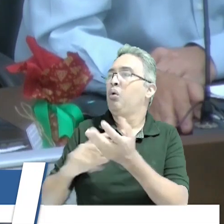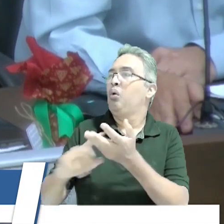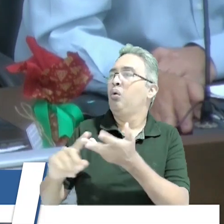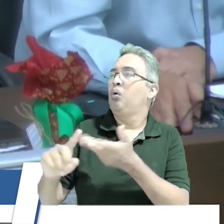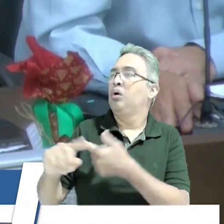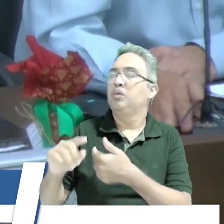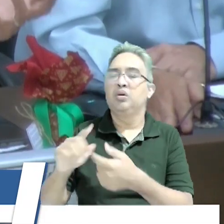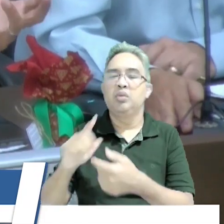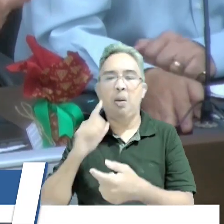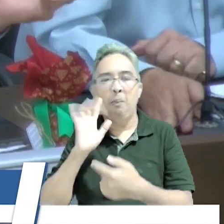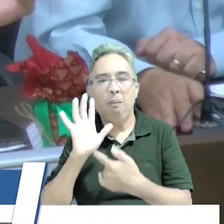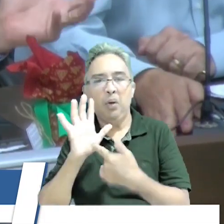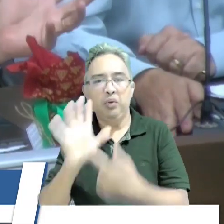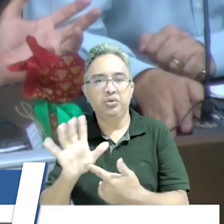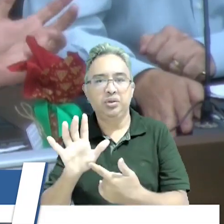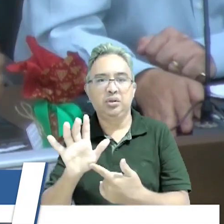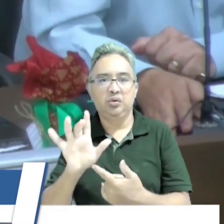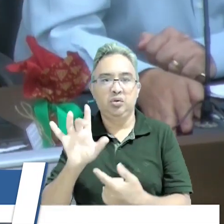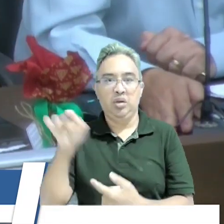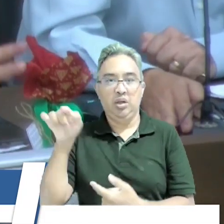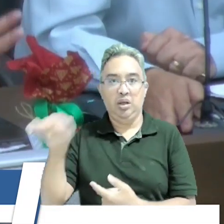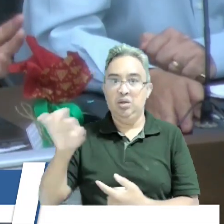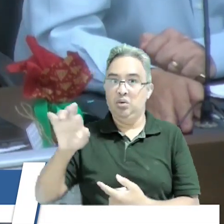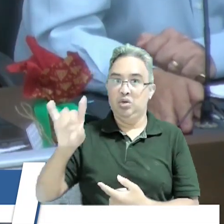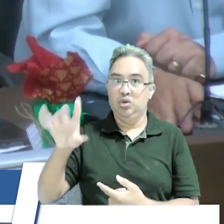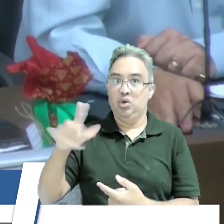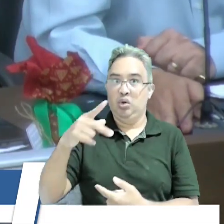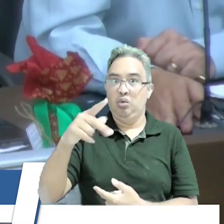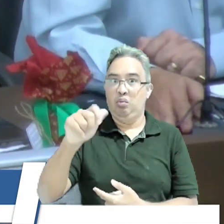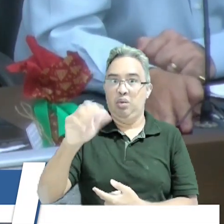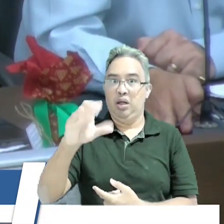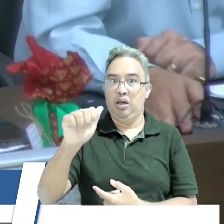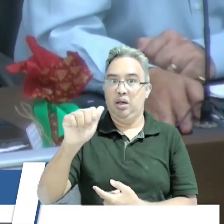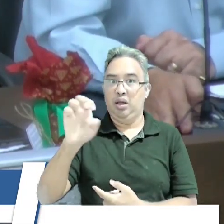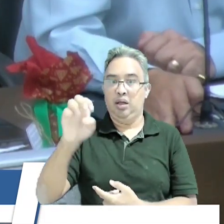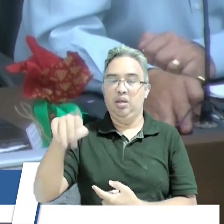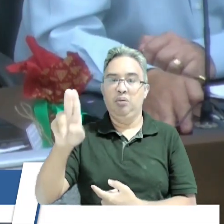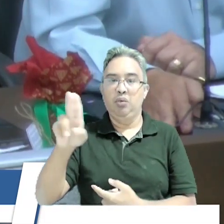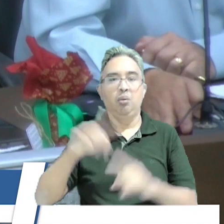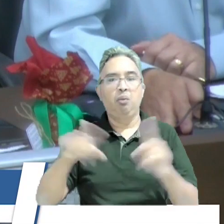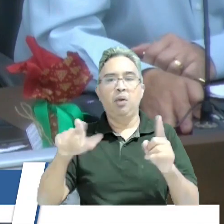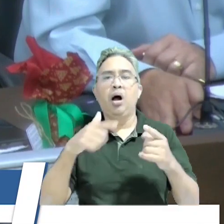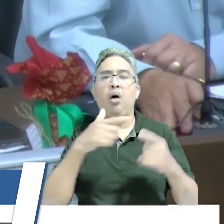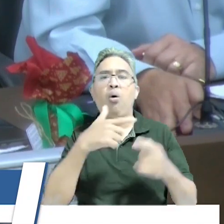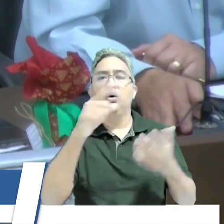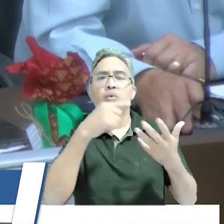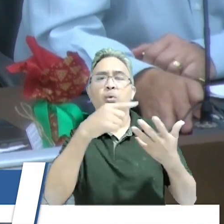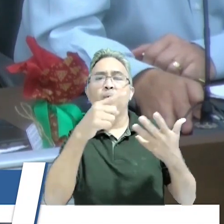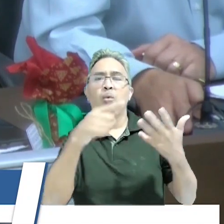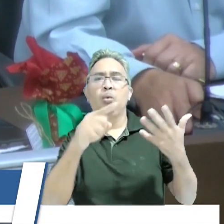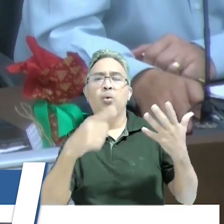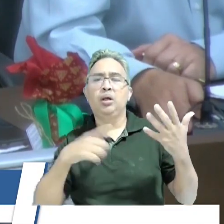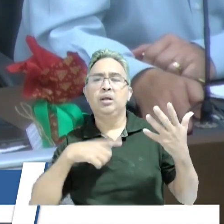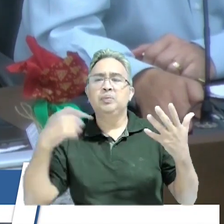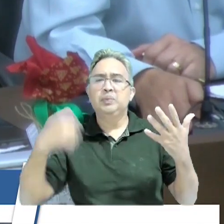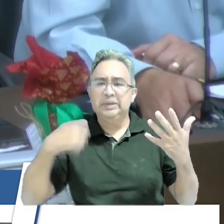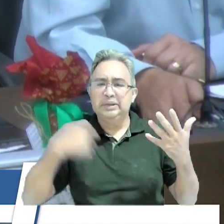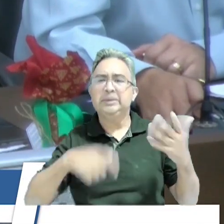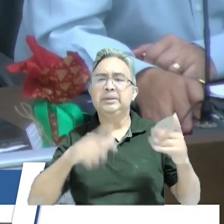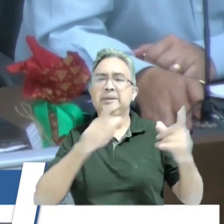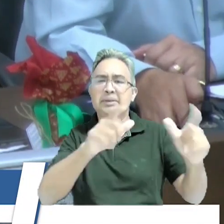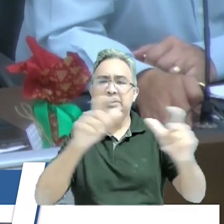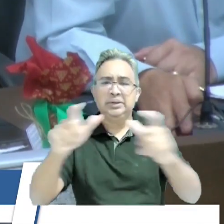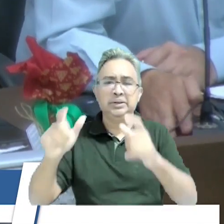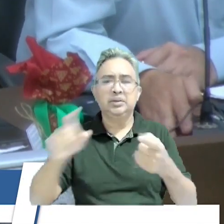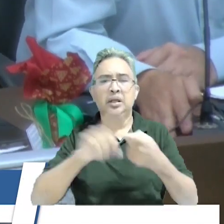mostrando a ele, não só a questão do Pacaembu, mas mostrando a eles as necessidades de vários bairros da nossa